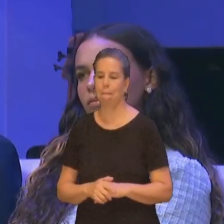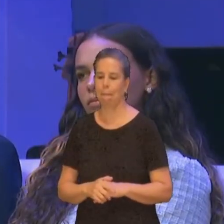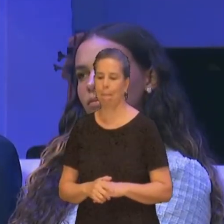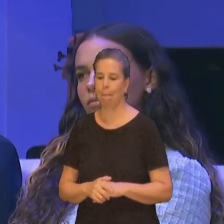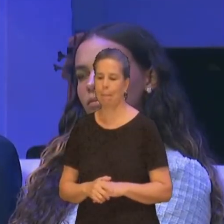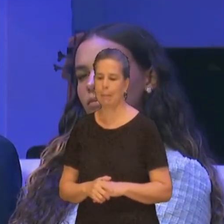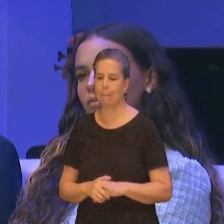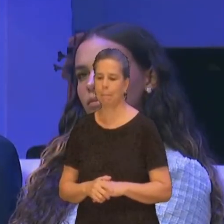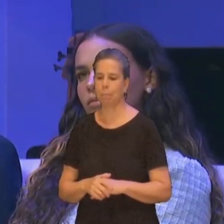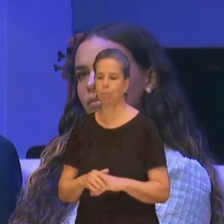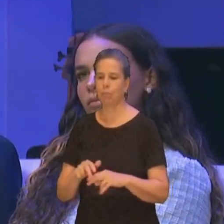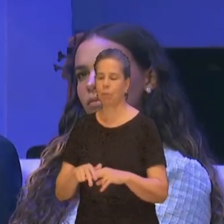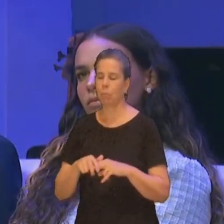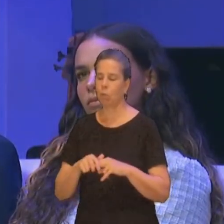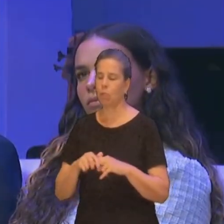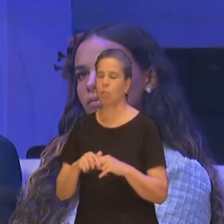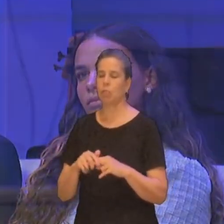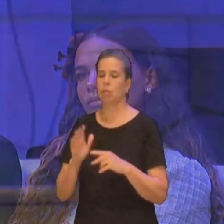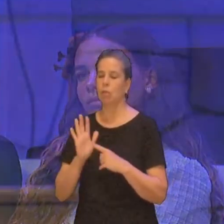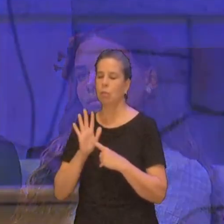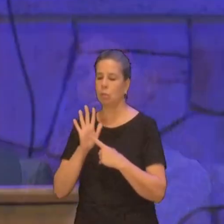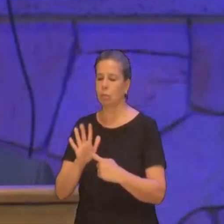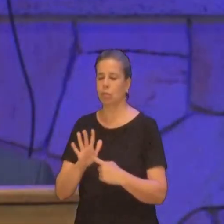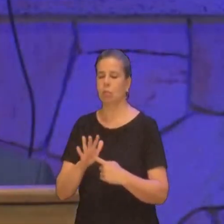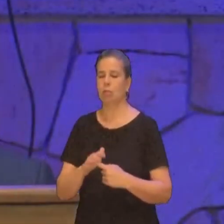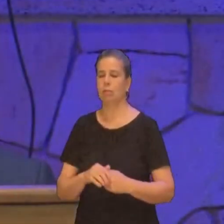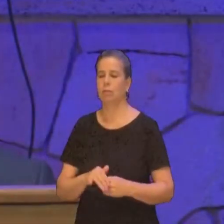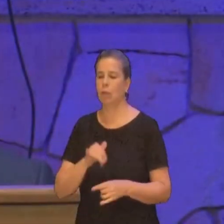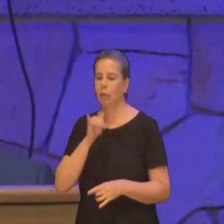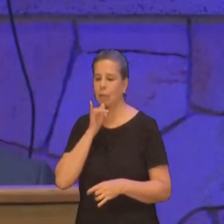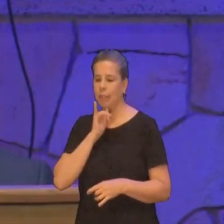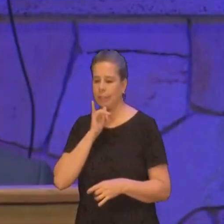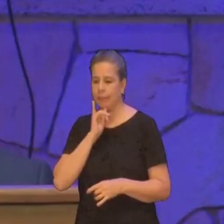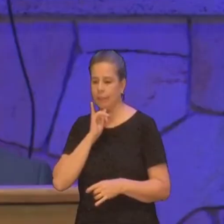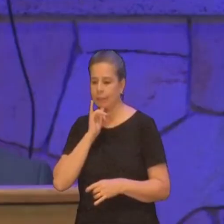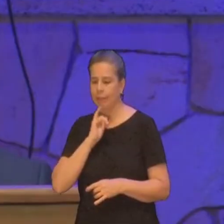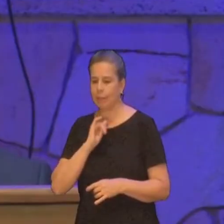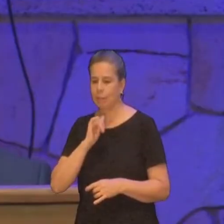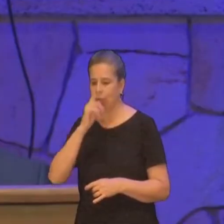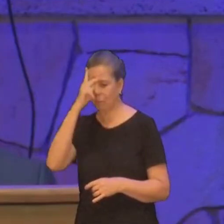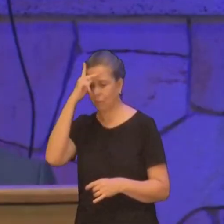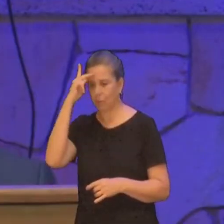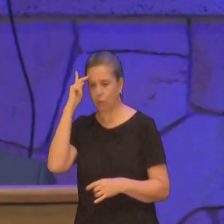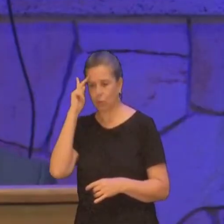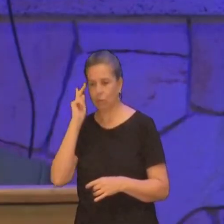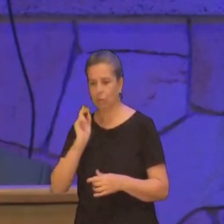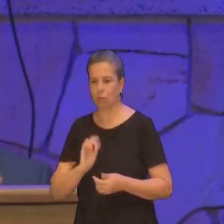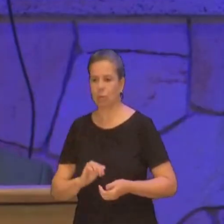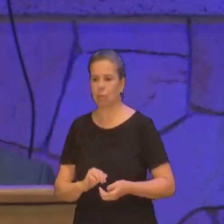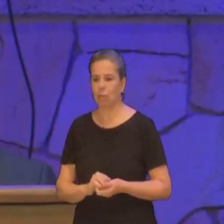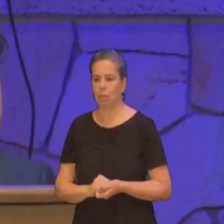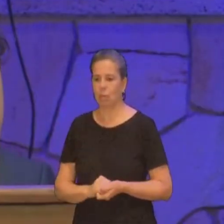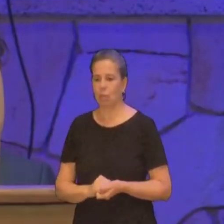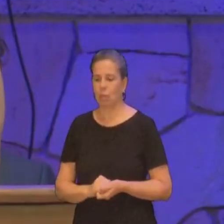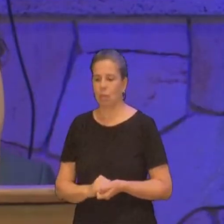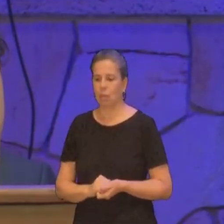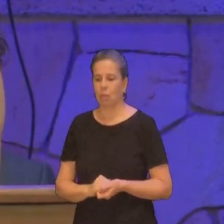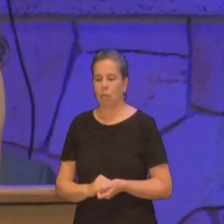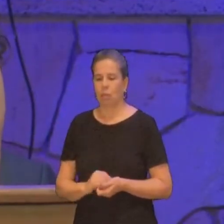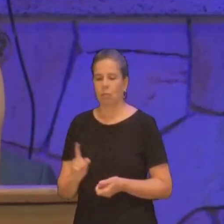Jesus vai nos mostrar um exemplo naquela pessoa que não é o